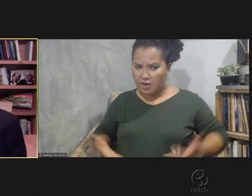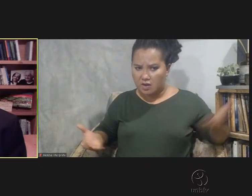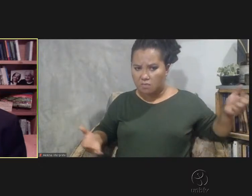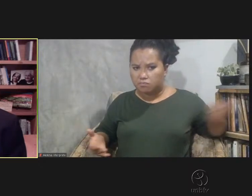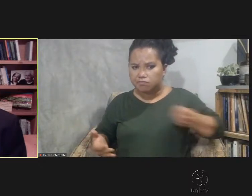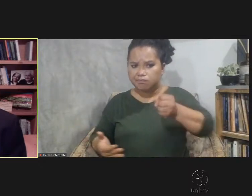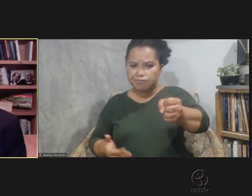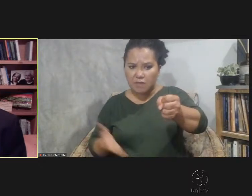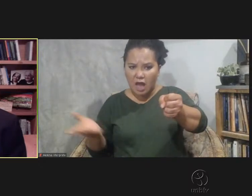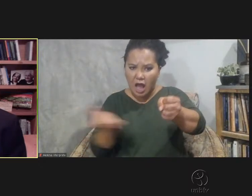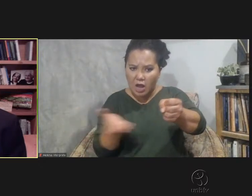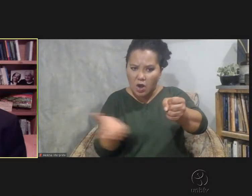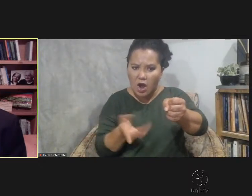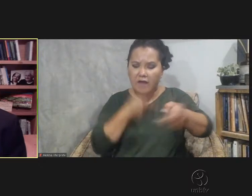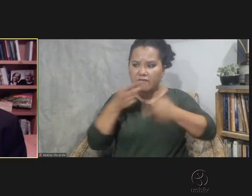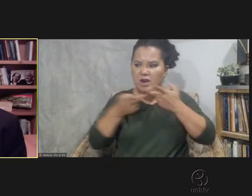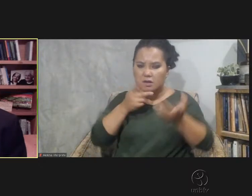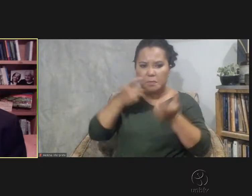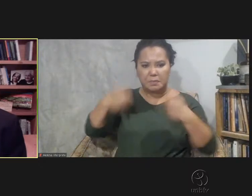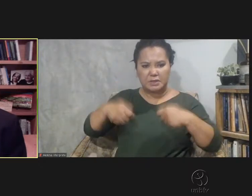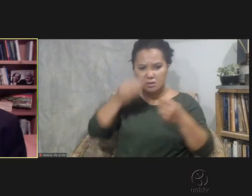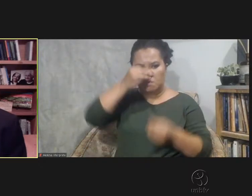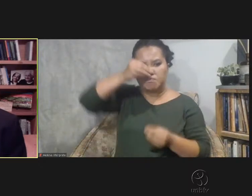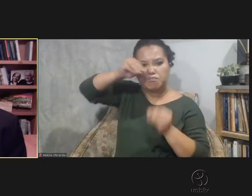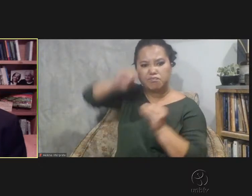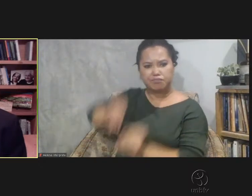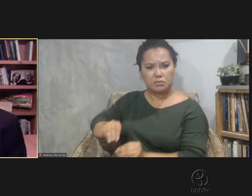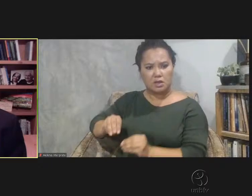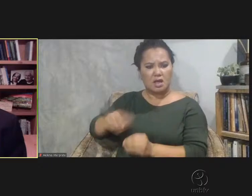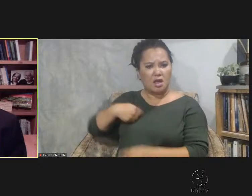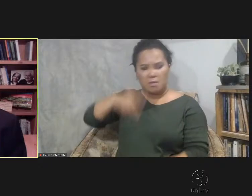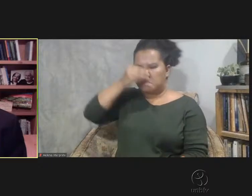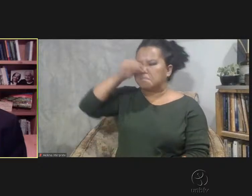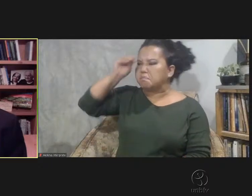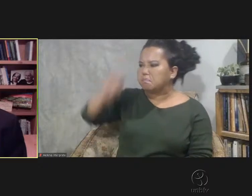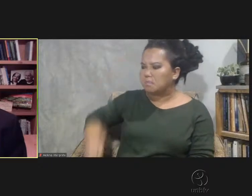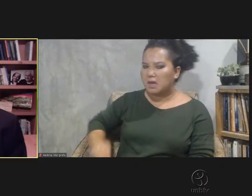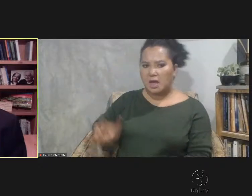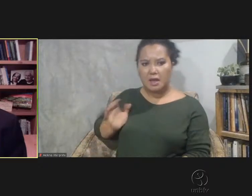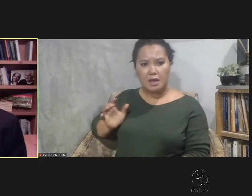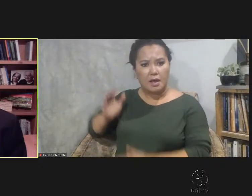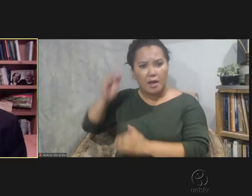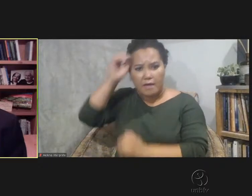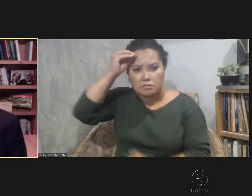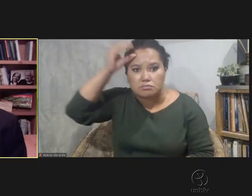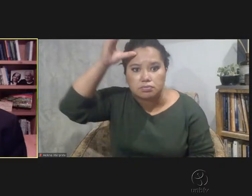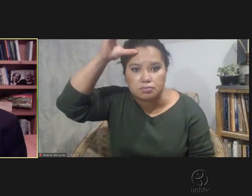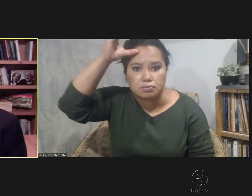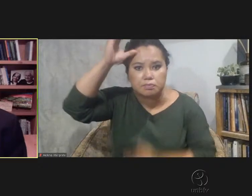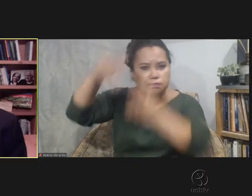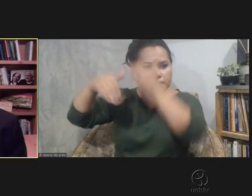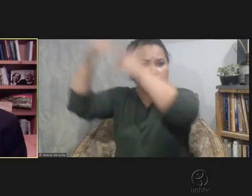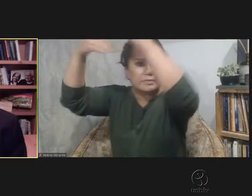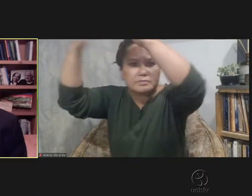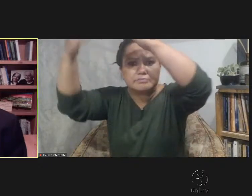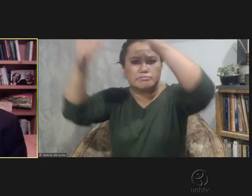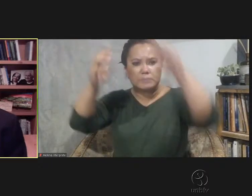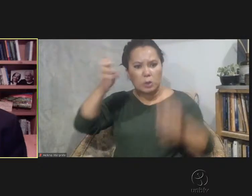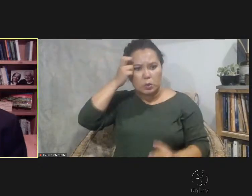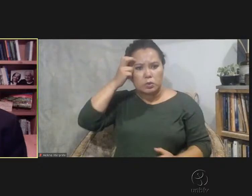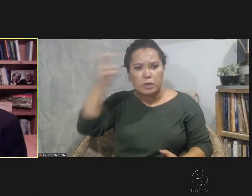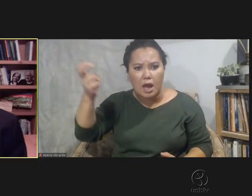abandonando os objetivos de enriquecimento intelectual, cultural e o esforço mútuo e cooperativo.